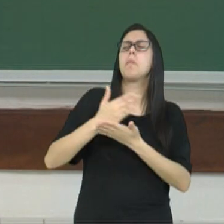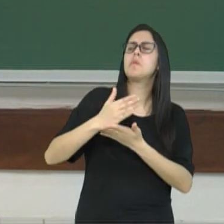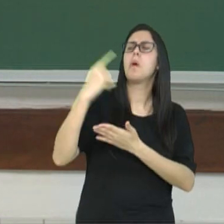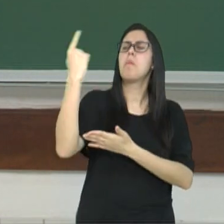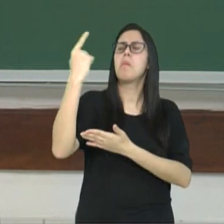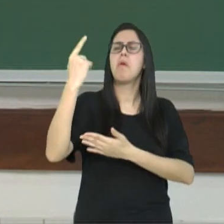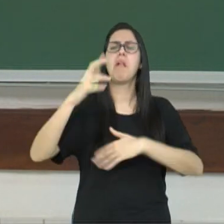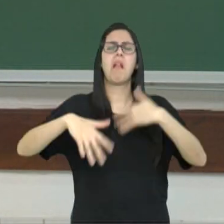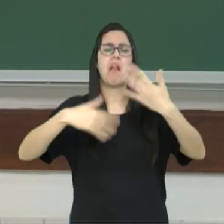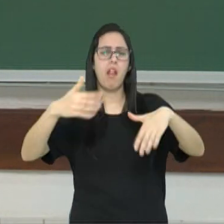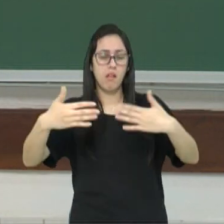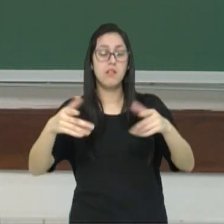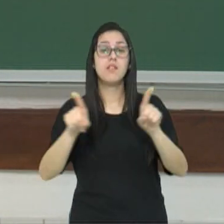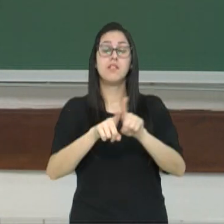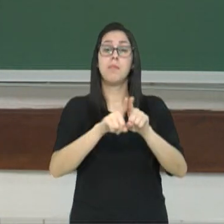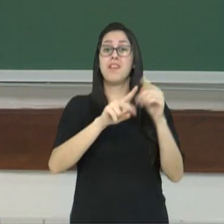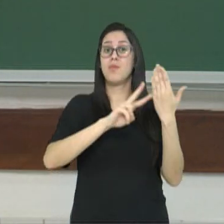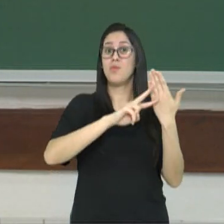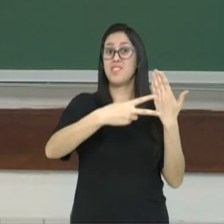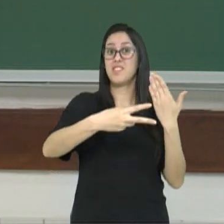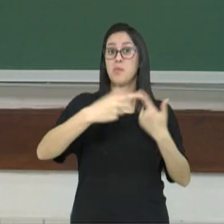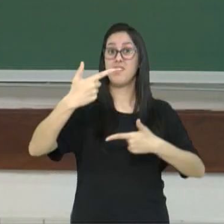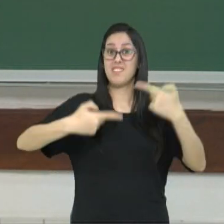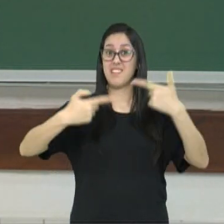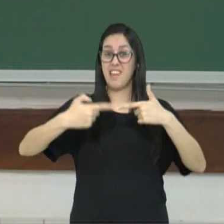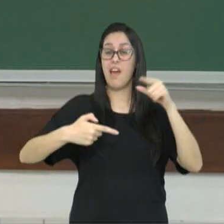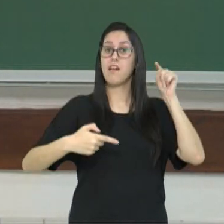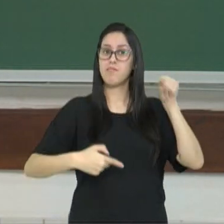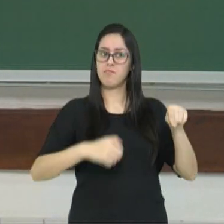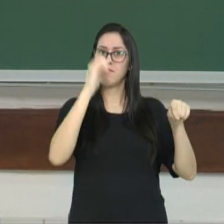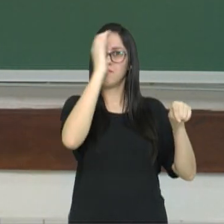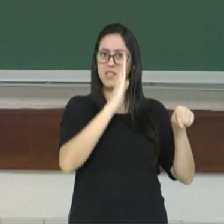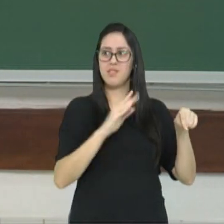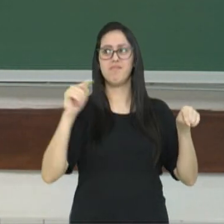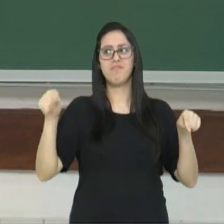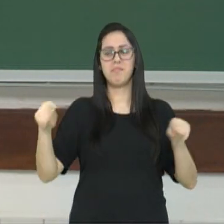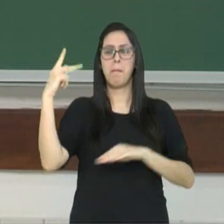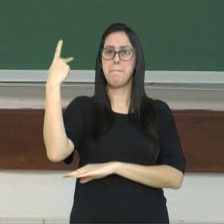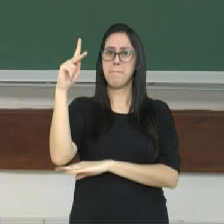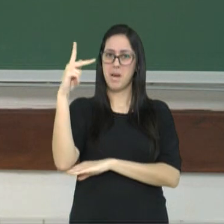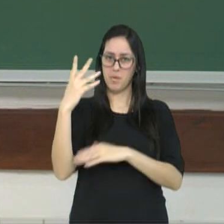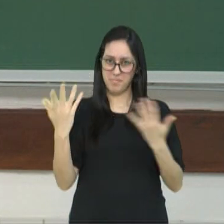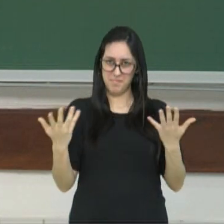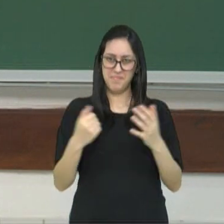por diante. E as consequências da guerra para o Brasil e para o Paraguai.